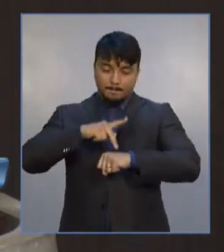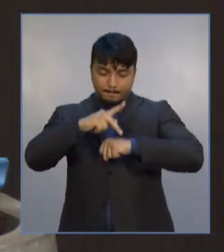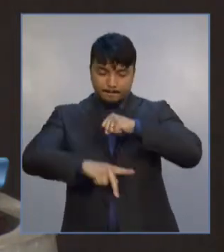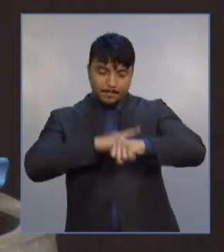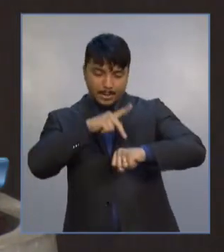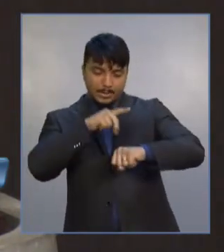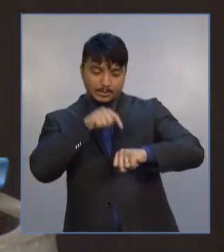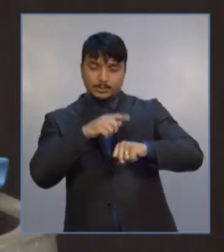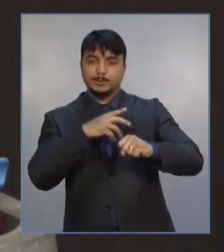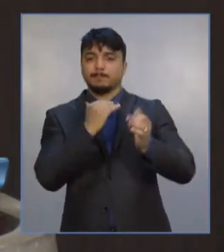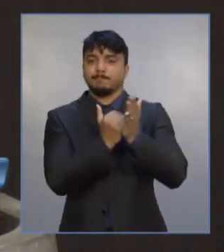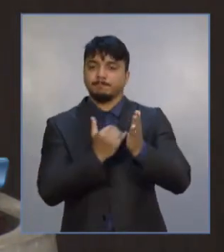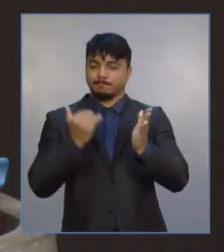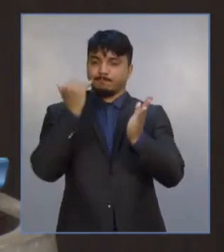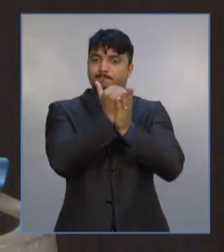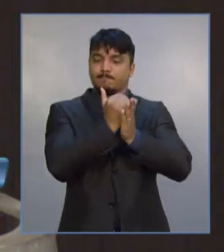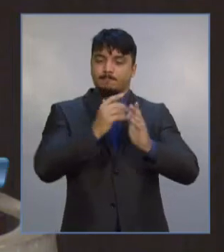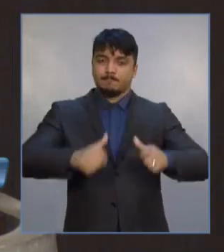país